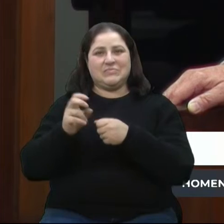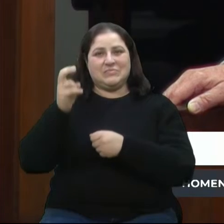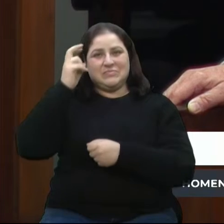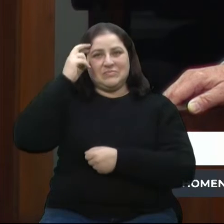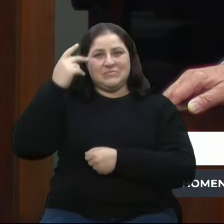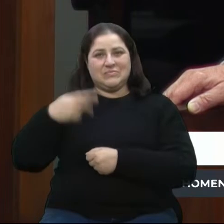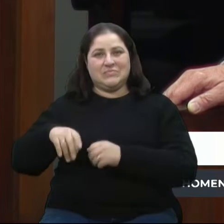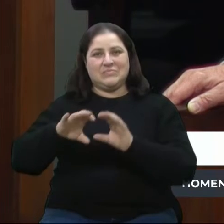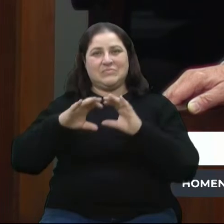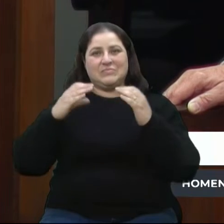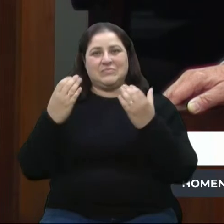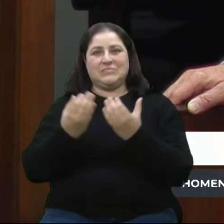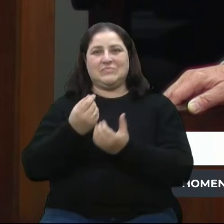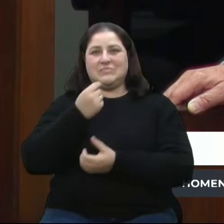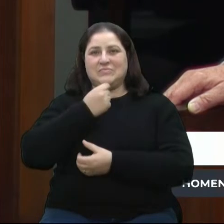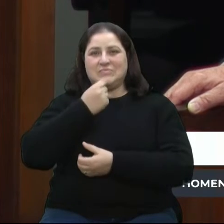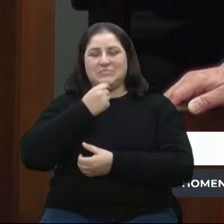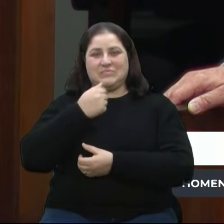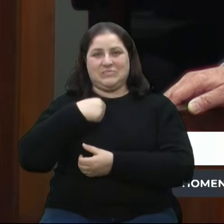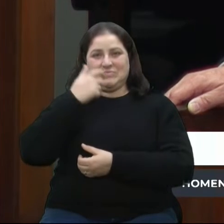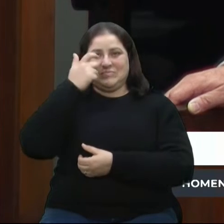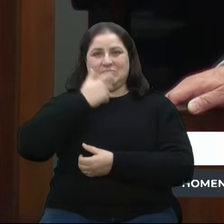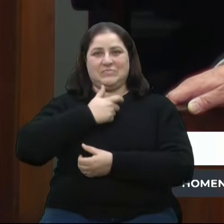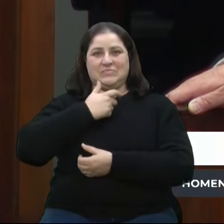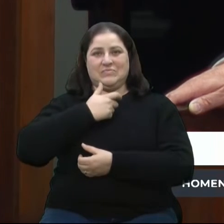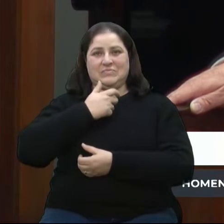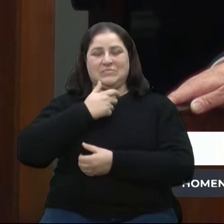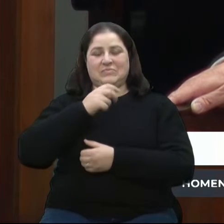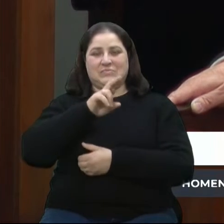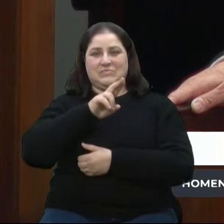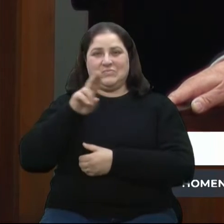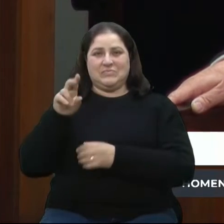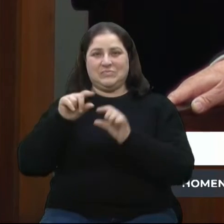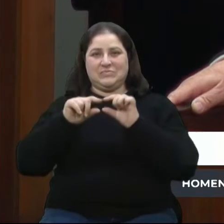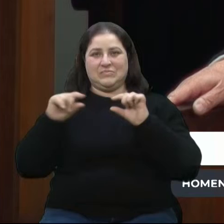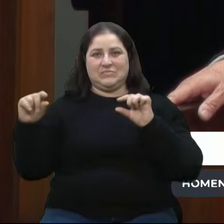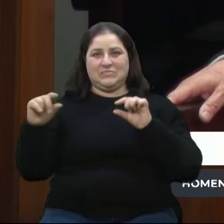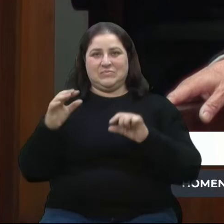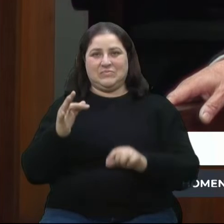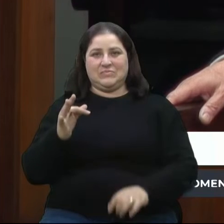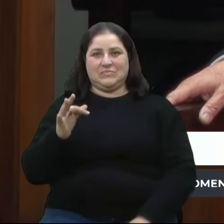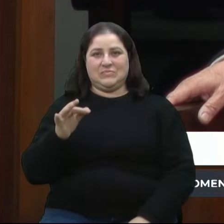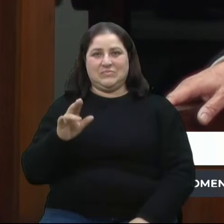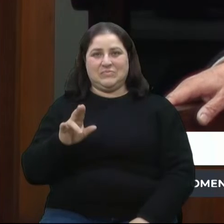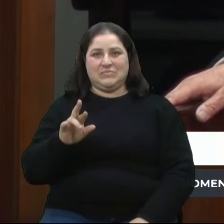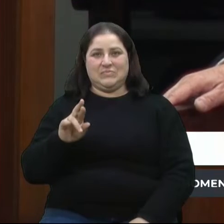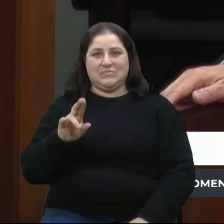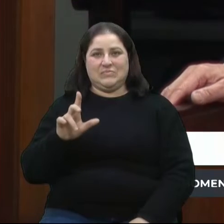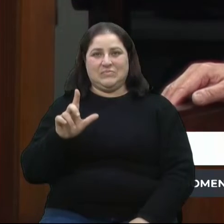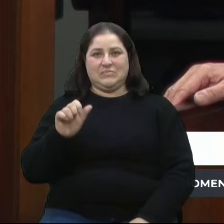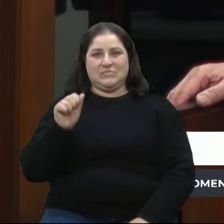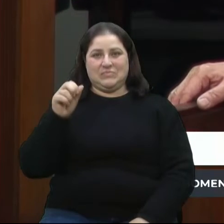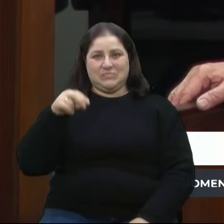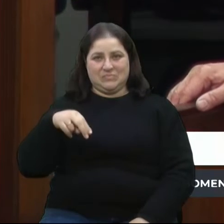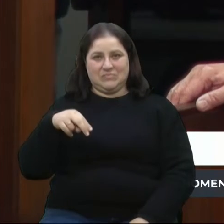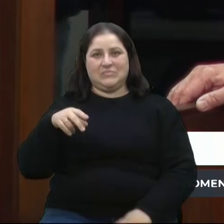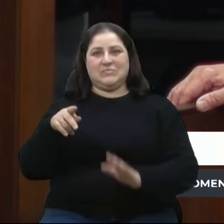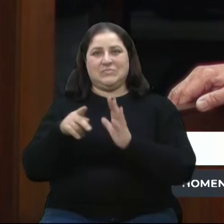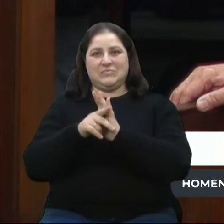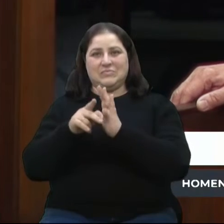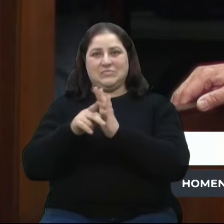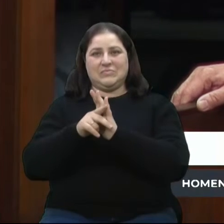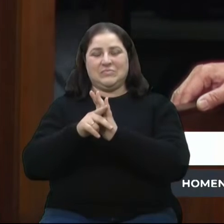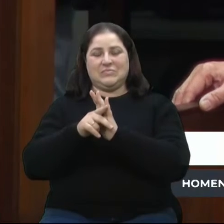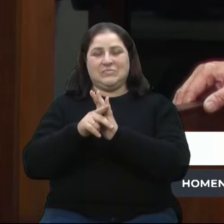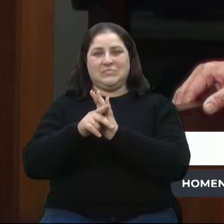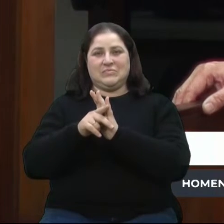do Sul. Eu sou Furlan Tunuz. Meu pai, né, veio do norte da Itália, divisa com a